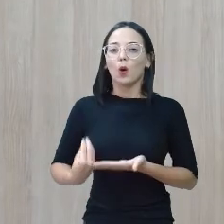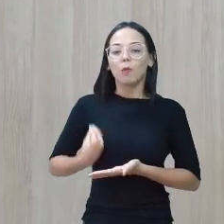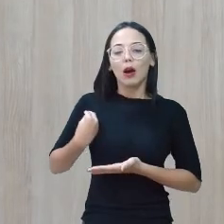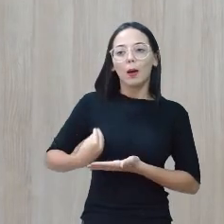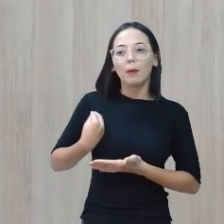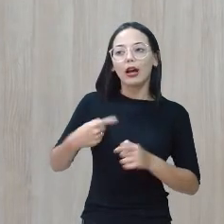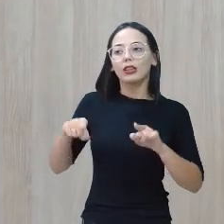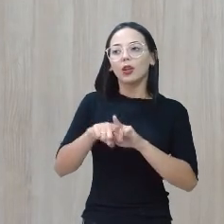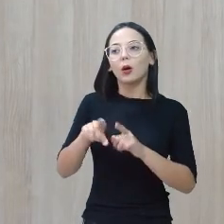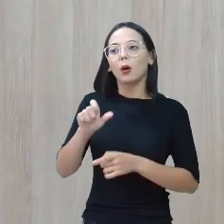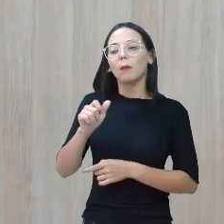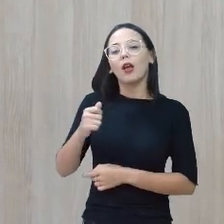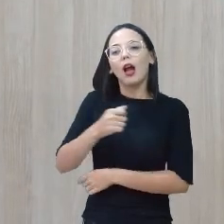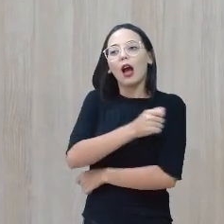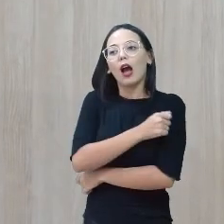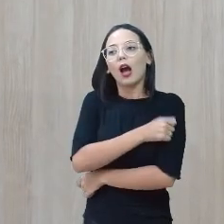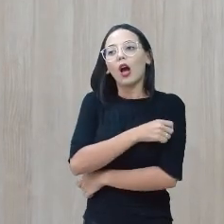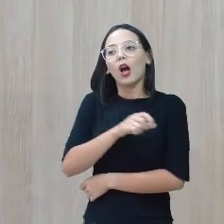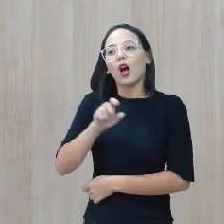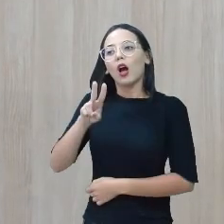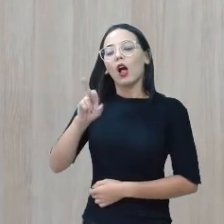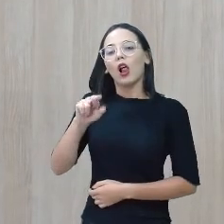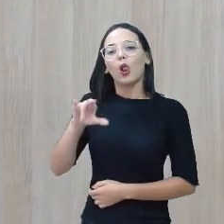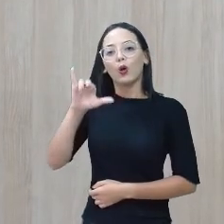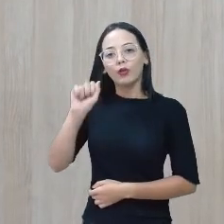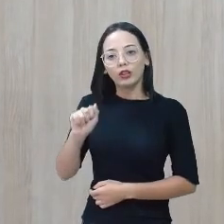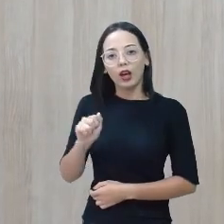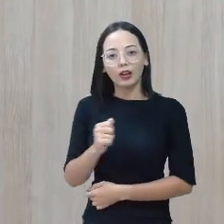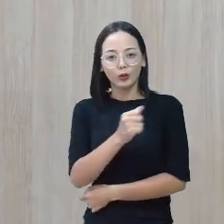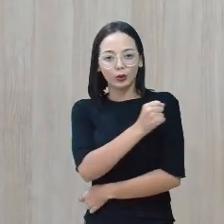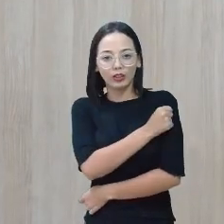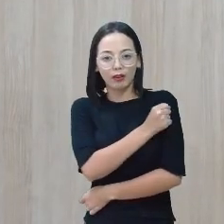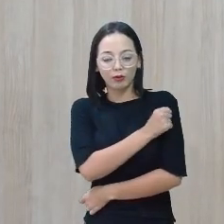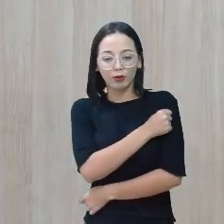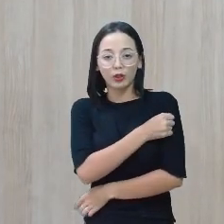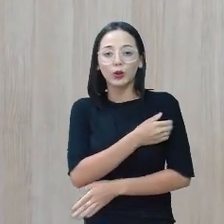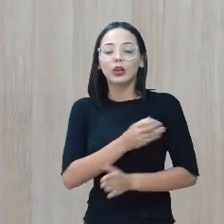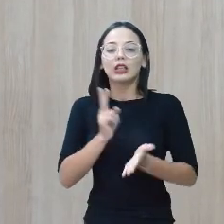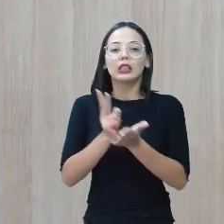citando também a aluna Vitória, da Escola Dom Bosco, do 8º D, que